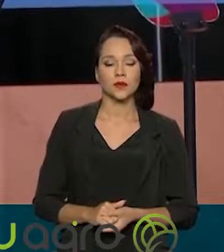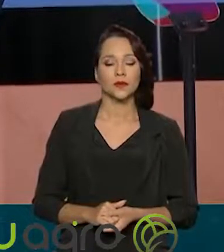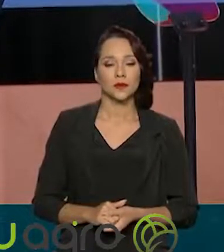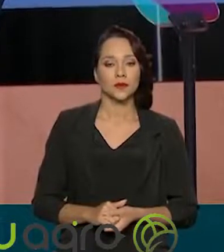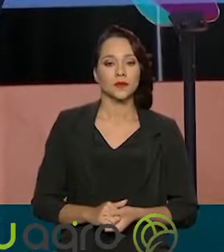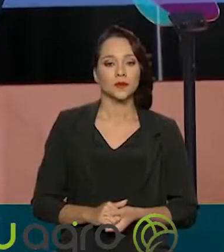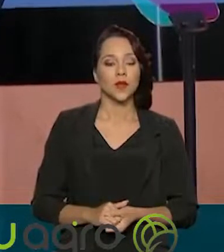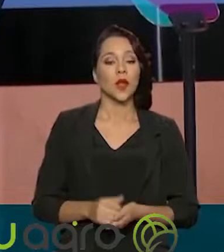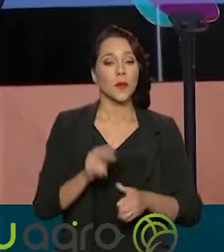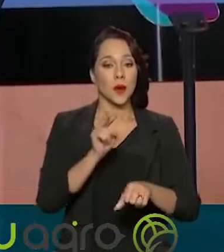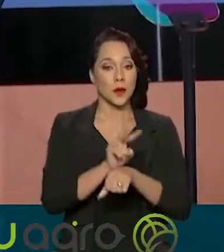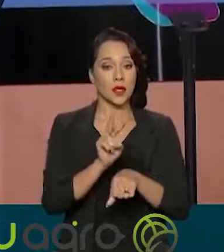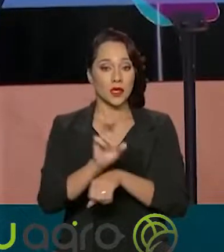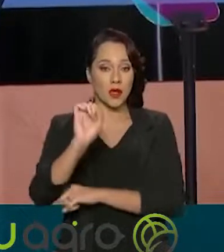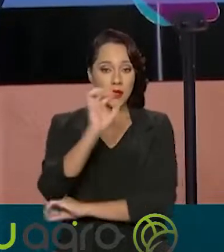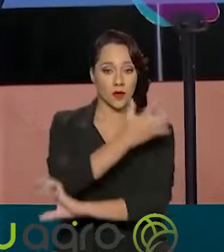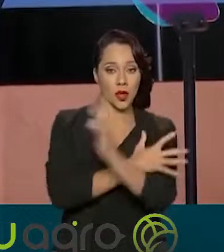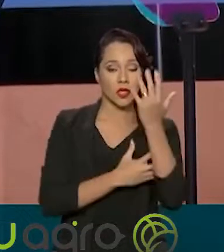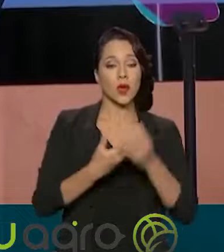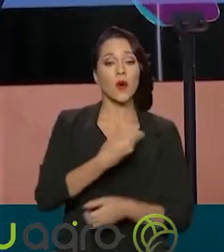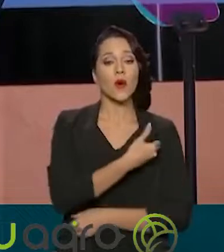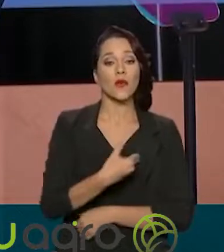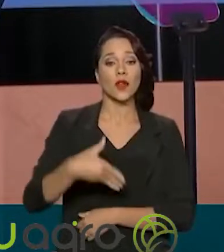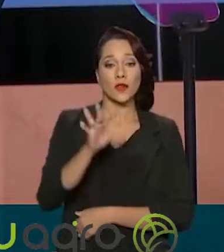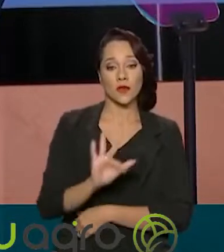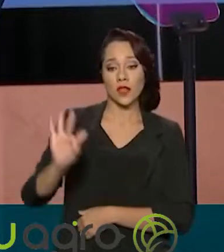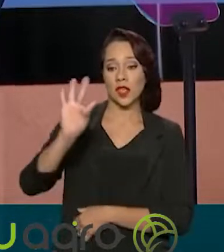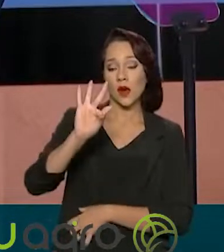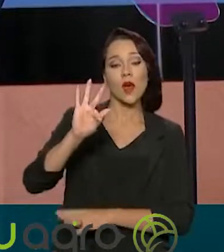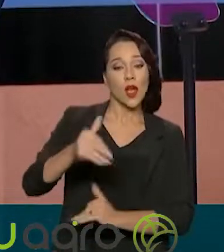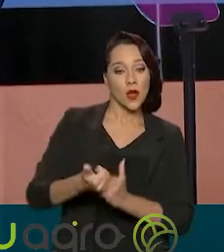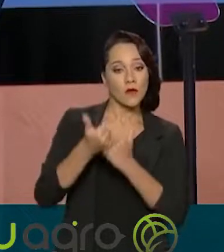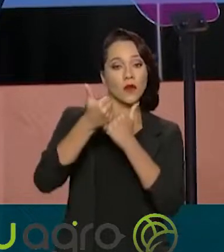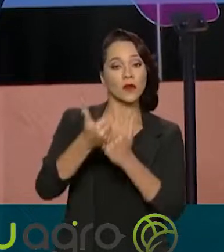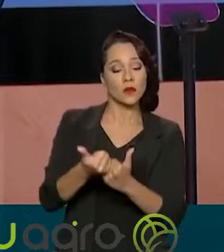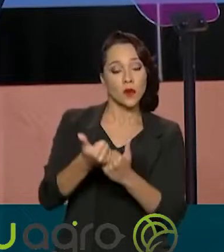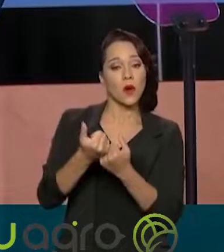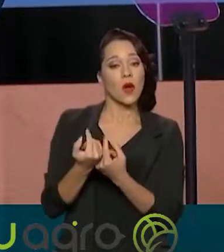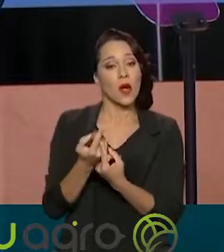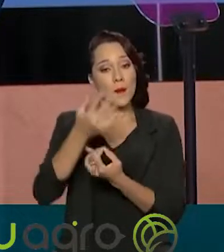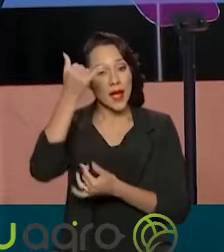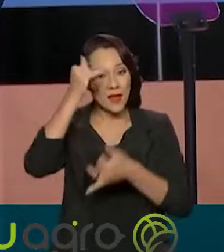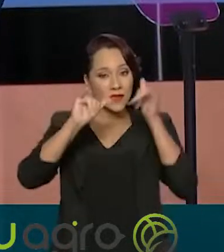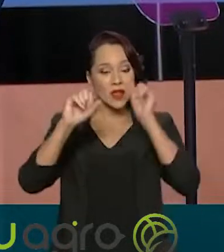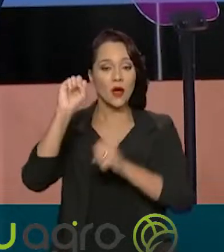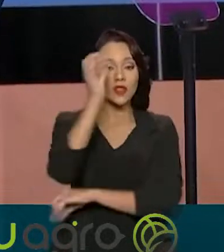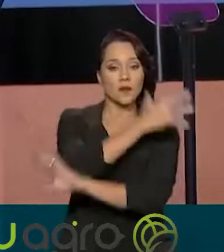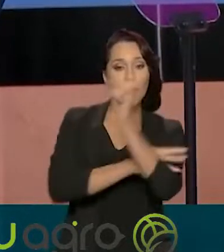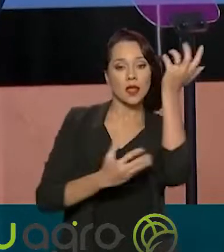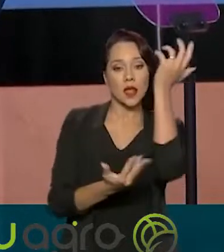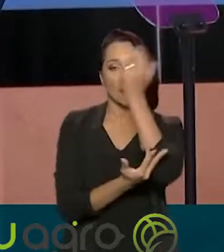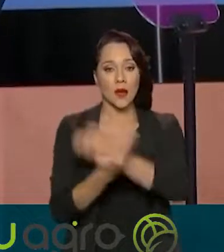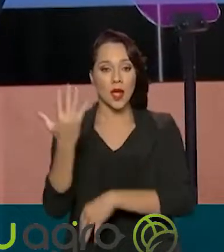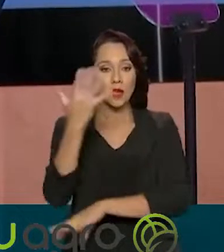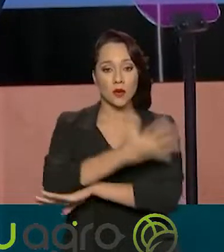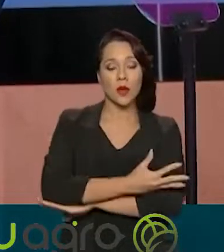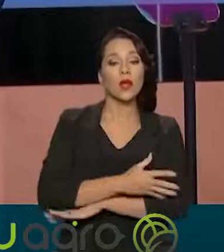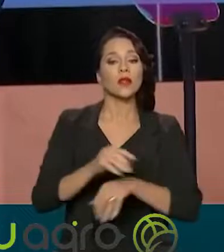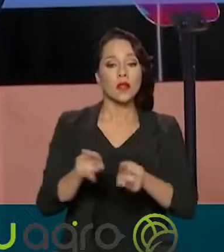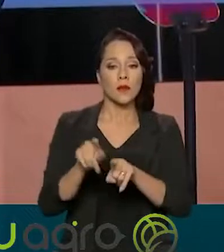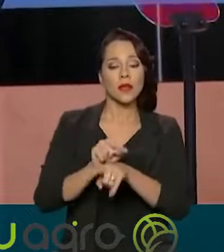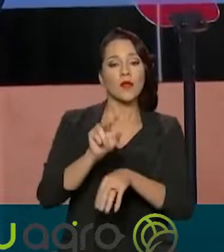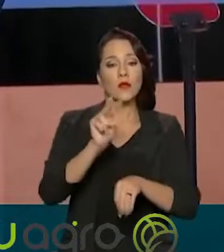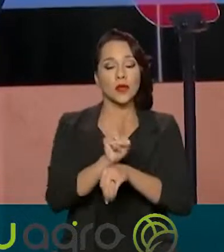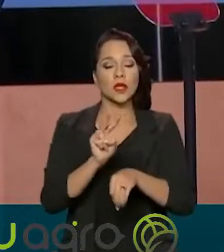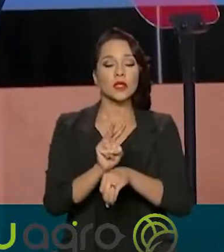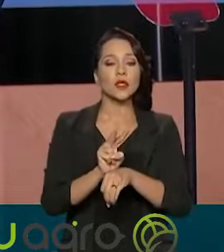Para a proteção das florestas, o governo federal reforçou o combate ao desmatamento e estabeleceu a operação